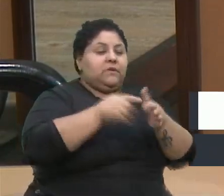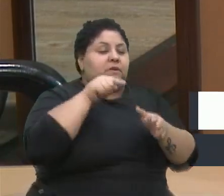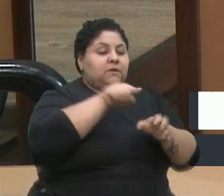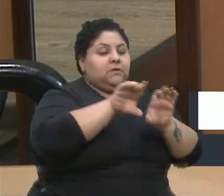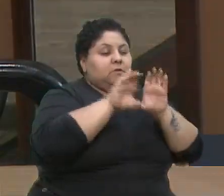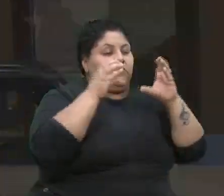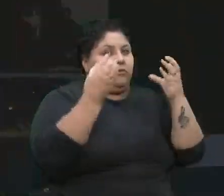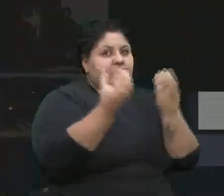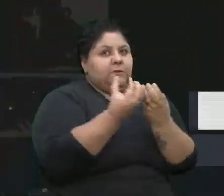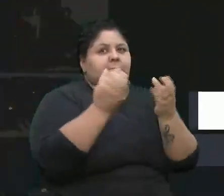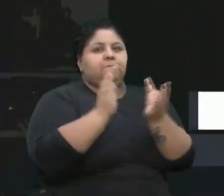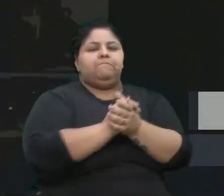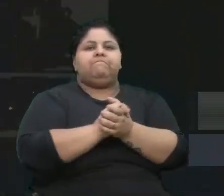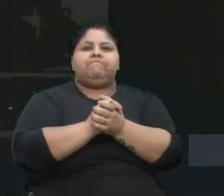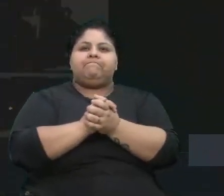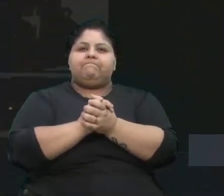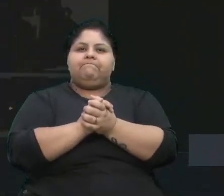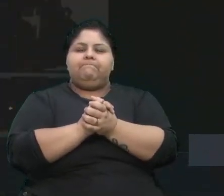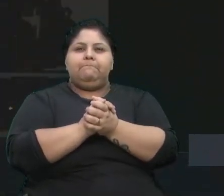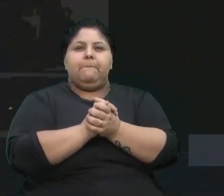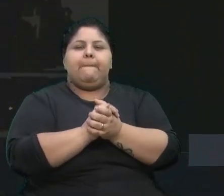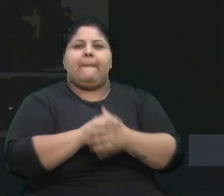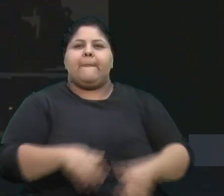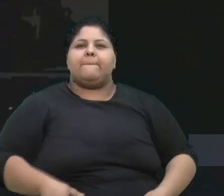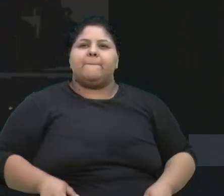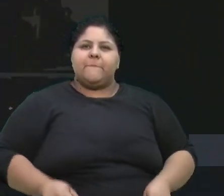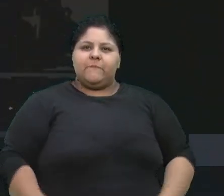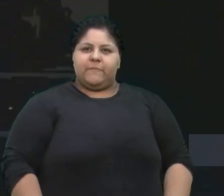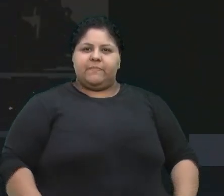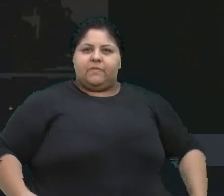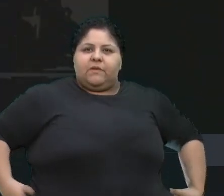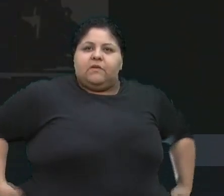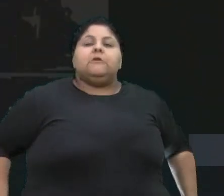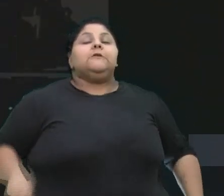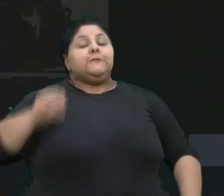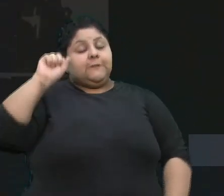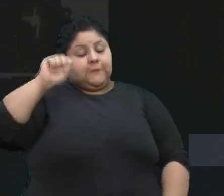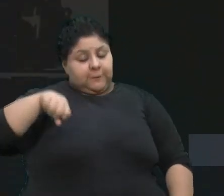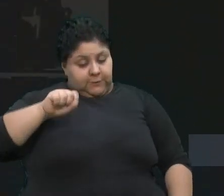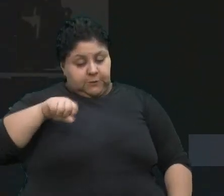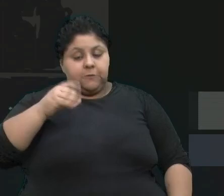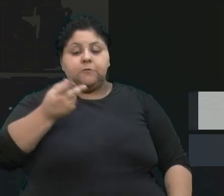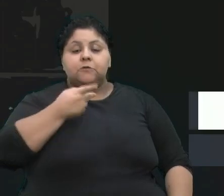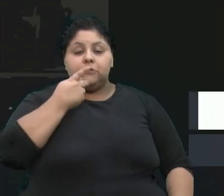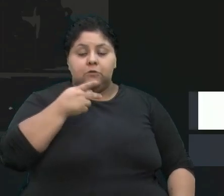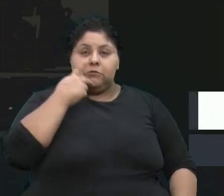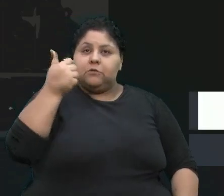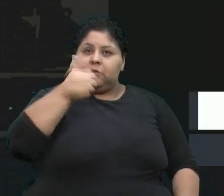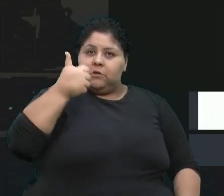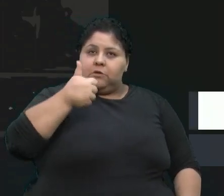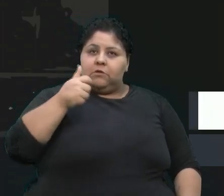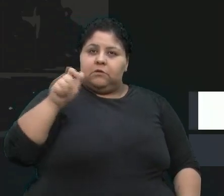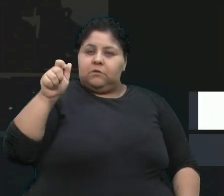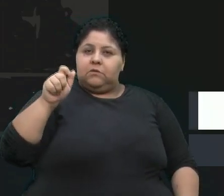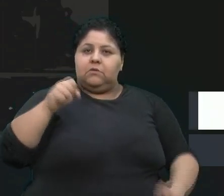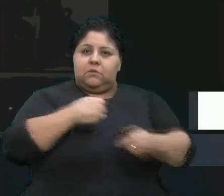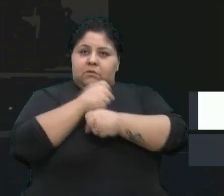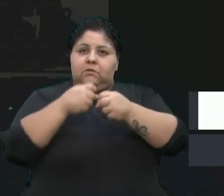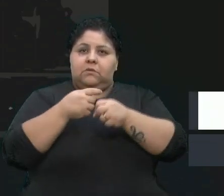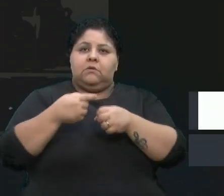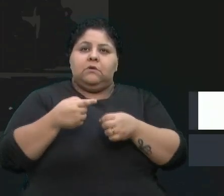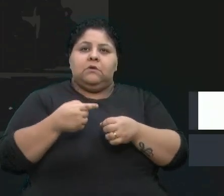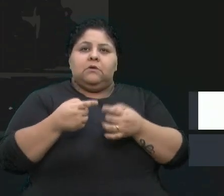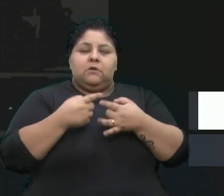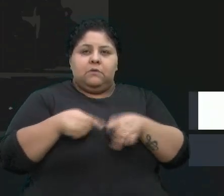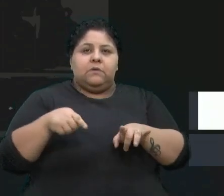comunidade. Pauta importantíssima. Vereadora, isso mesmo que eu coloquei, que no primeiro ano eles não fariam, mas nós queremos que eles